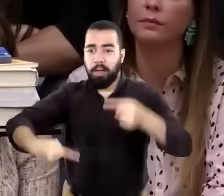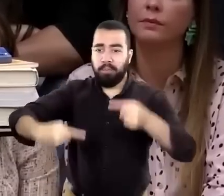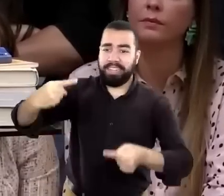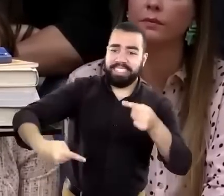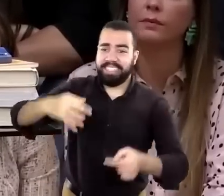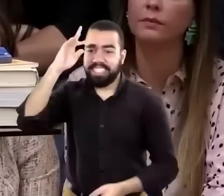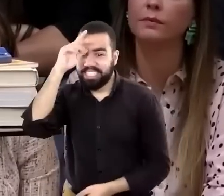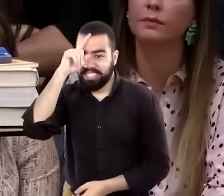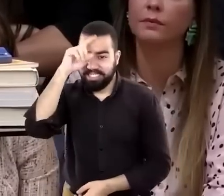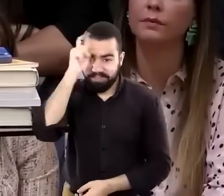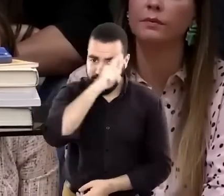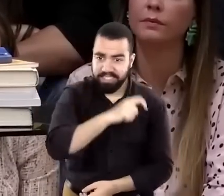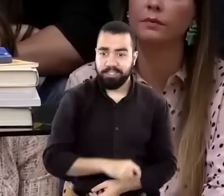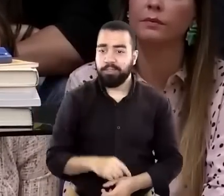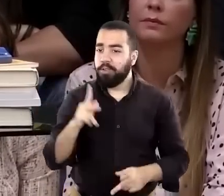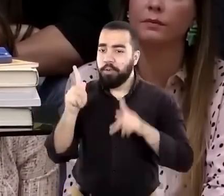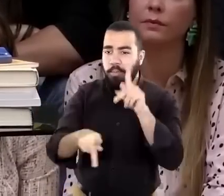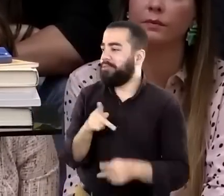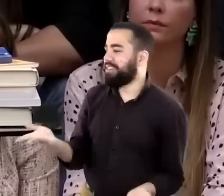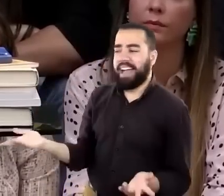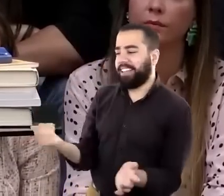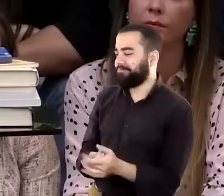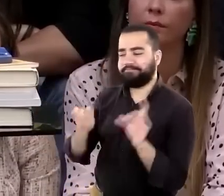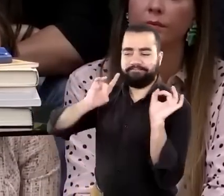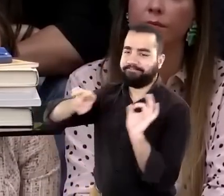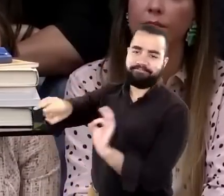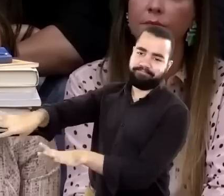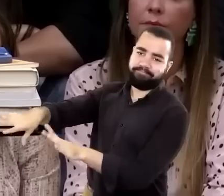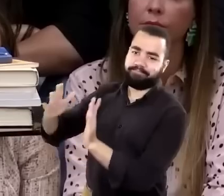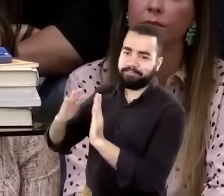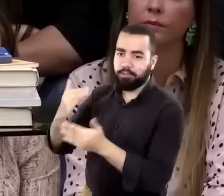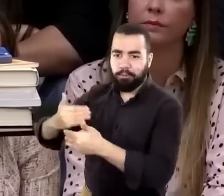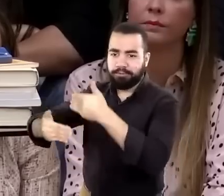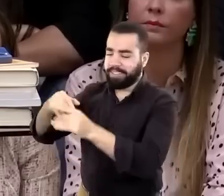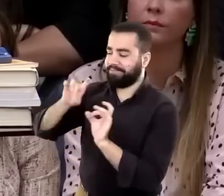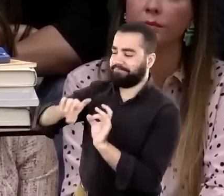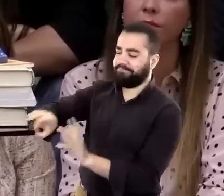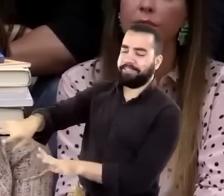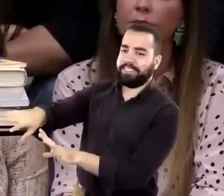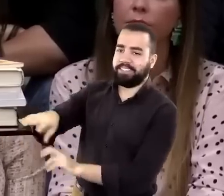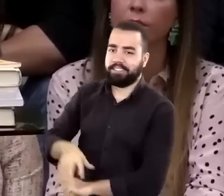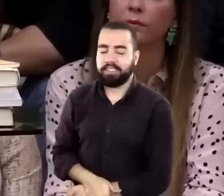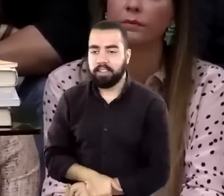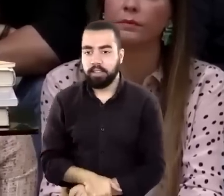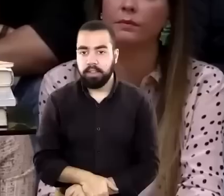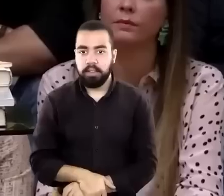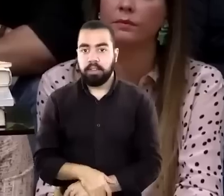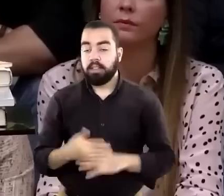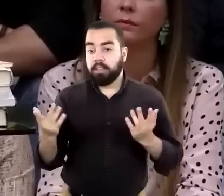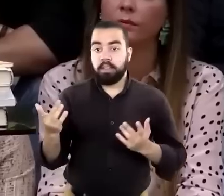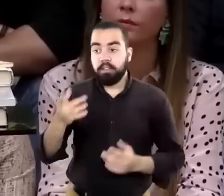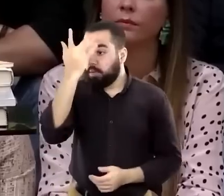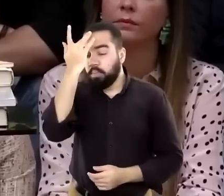povo diz: não tem jeito, vamos abandonar esse projeto, não vai dar certo, nós não vamos conseguir, é impossível. Ninguém